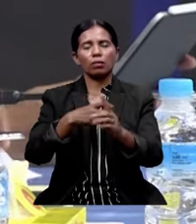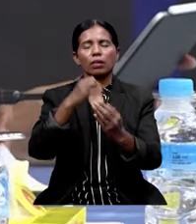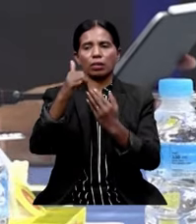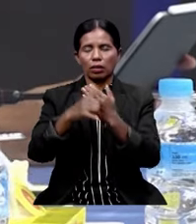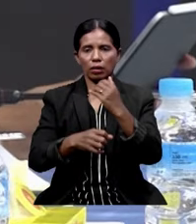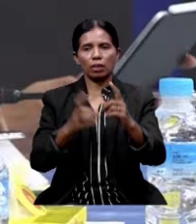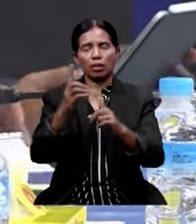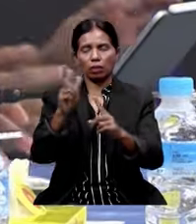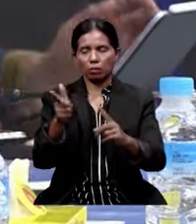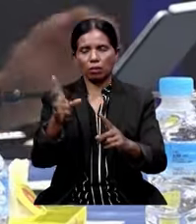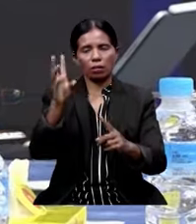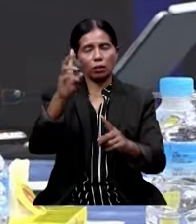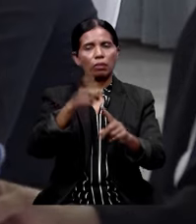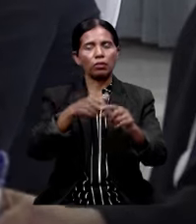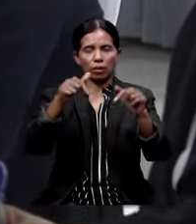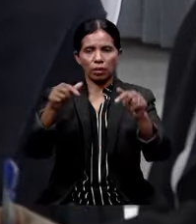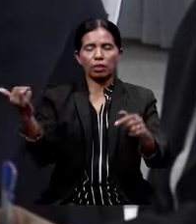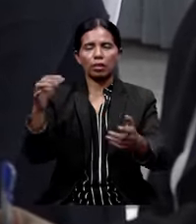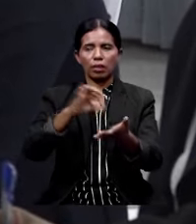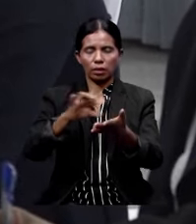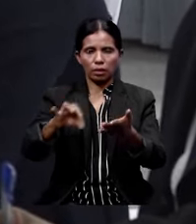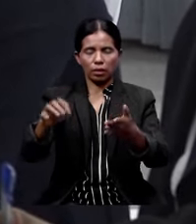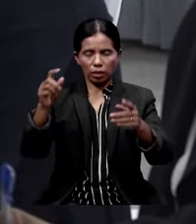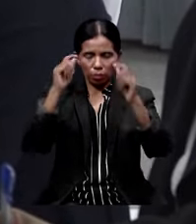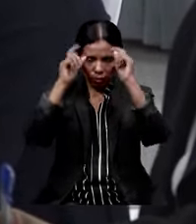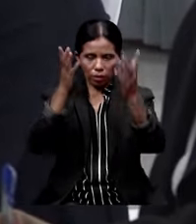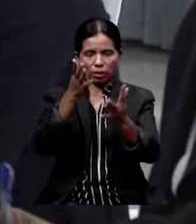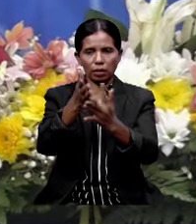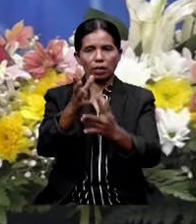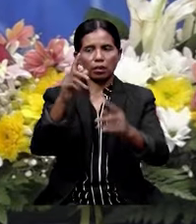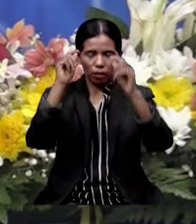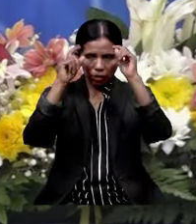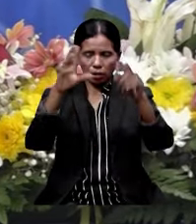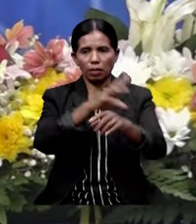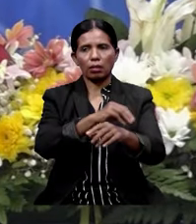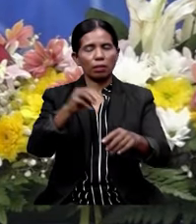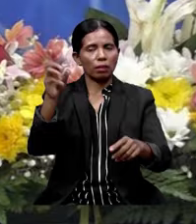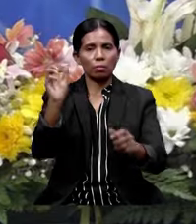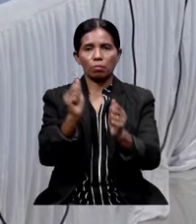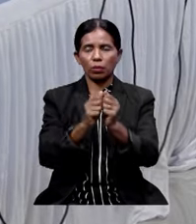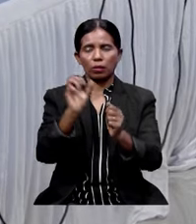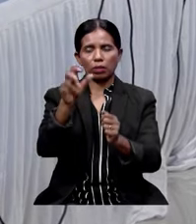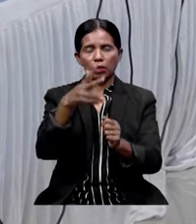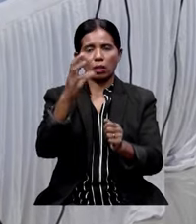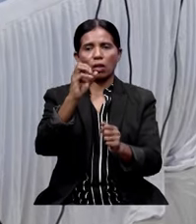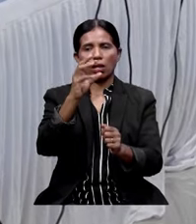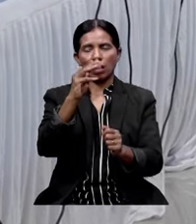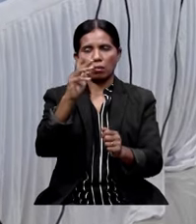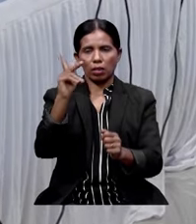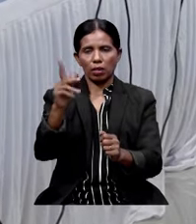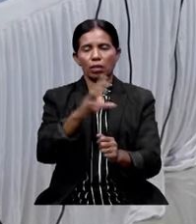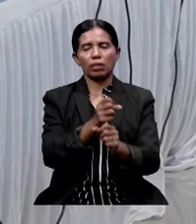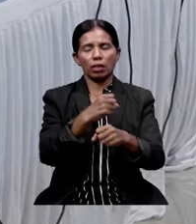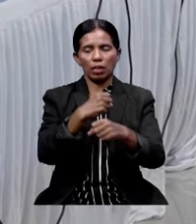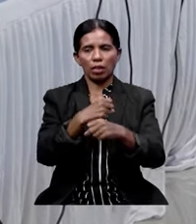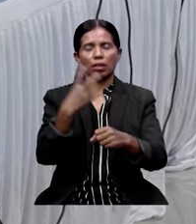Loronto recém em fula né, se assina a adesão Timor-Leste e a Conferência Ministerial Badala são recém tolo, OMK Nien, nebe se halau